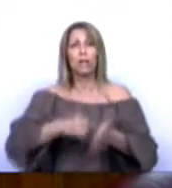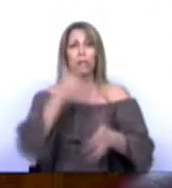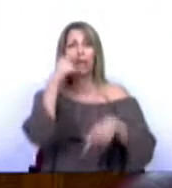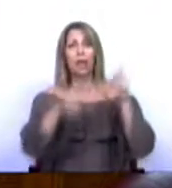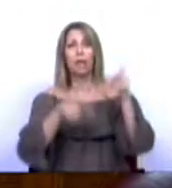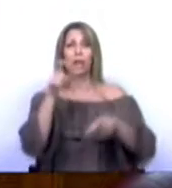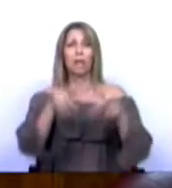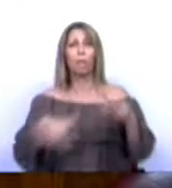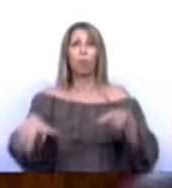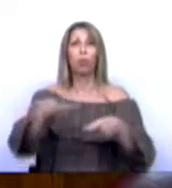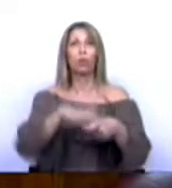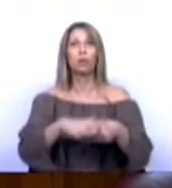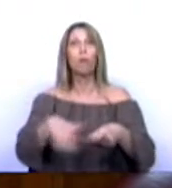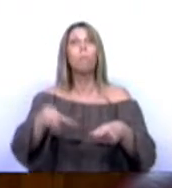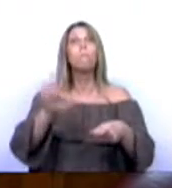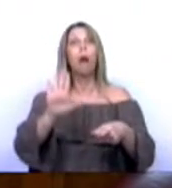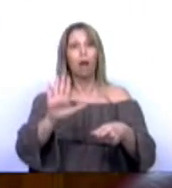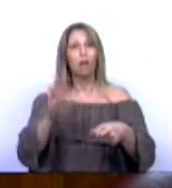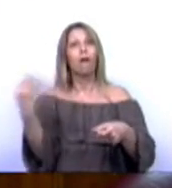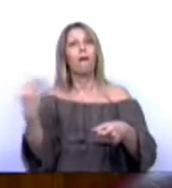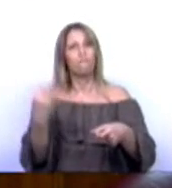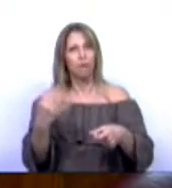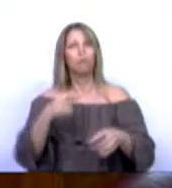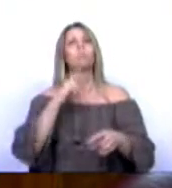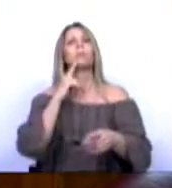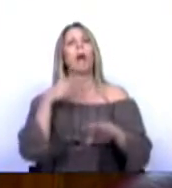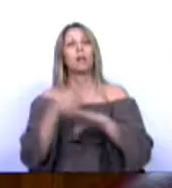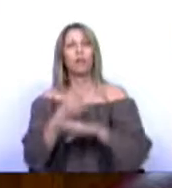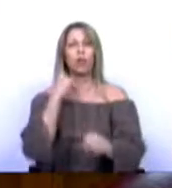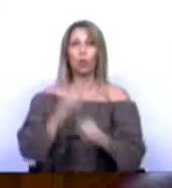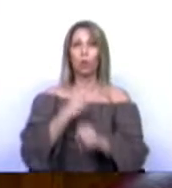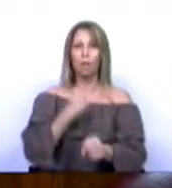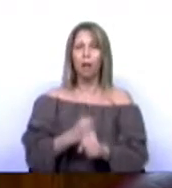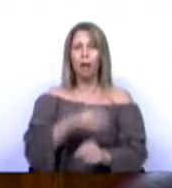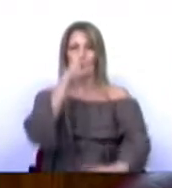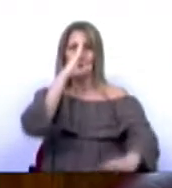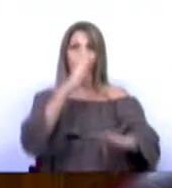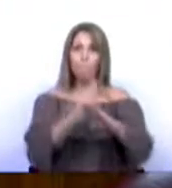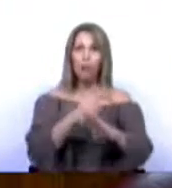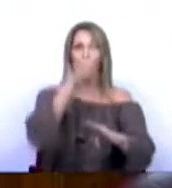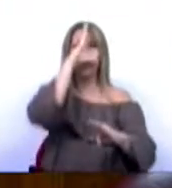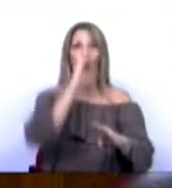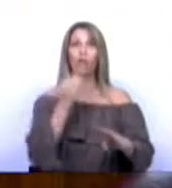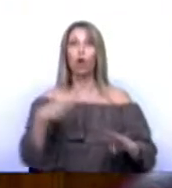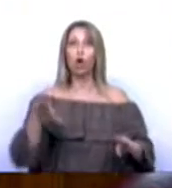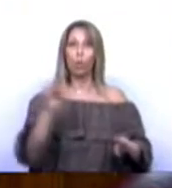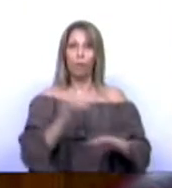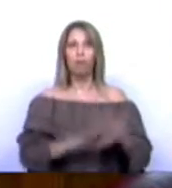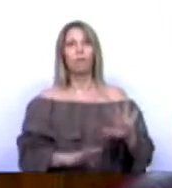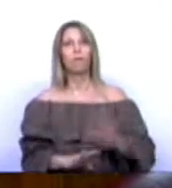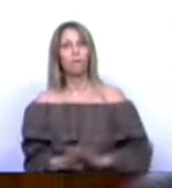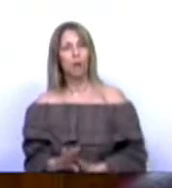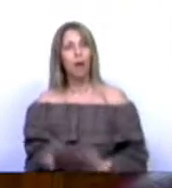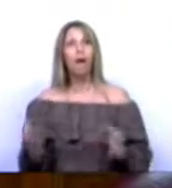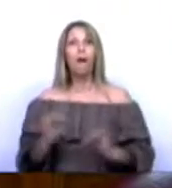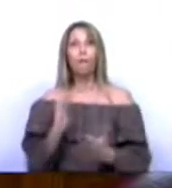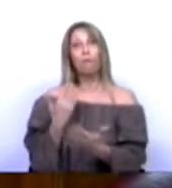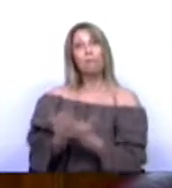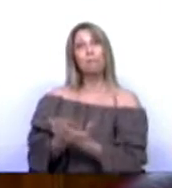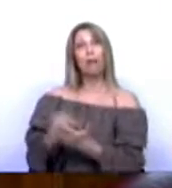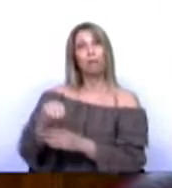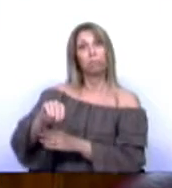populações, mas com o trabalho e com o empenho que tem existido por parte do Governo do Partido Socialista, não só de dotar o Distrito de